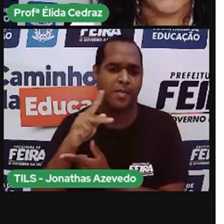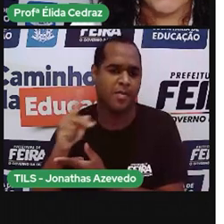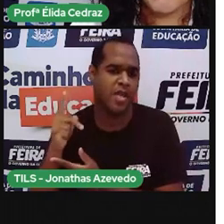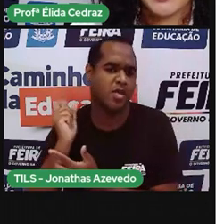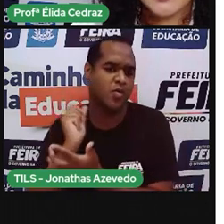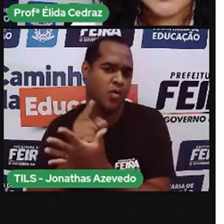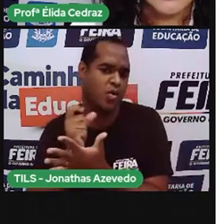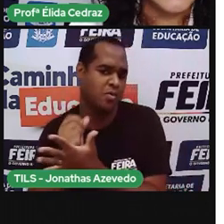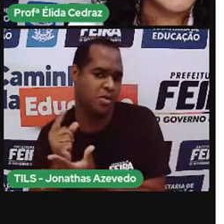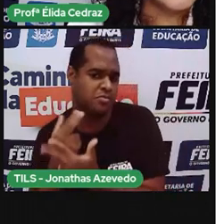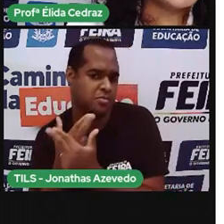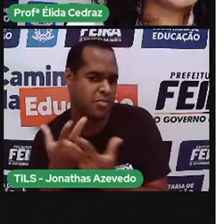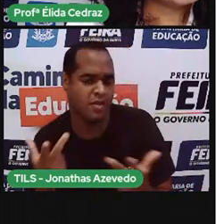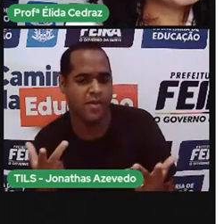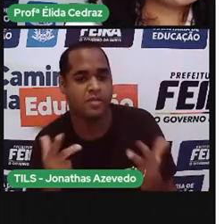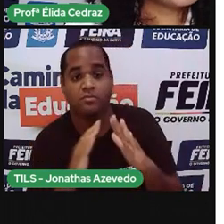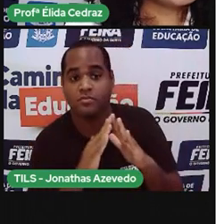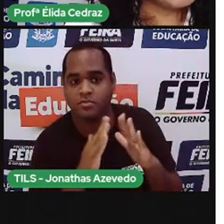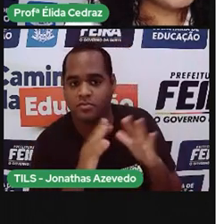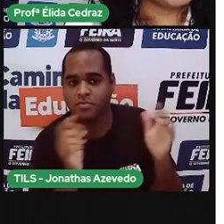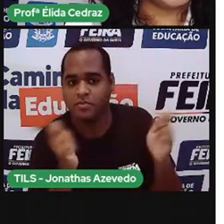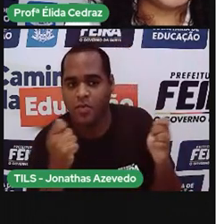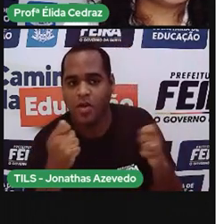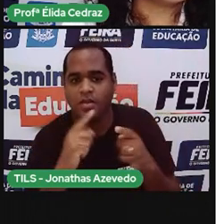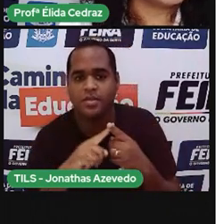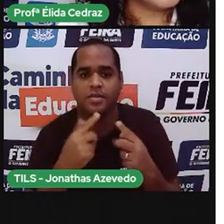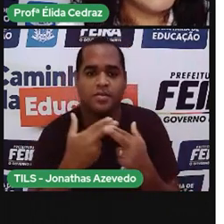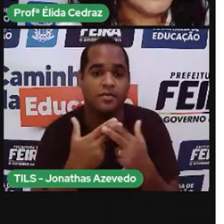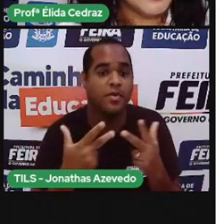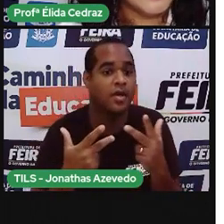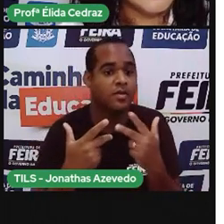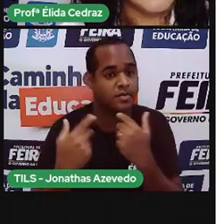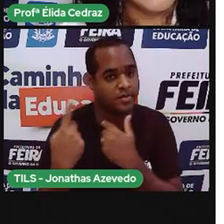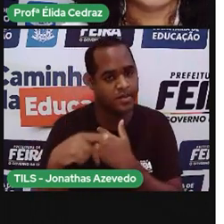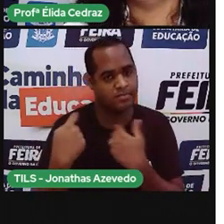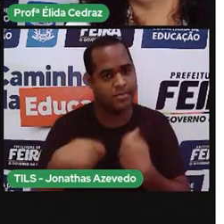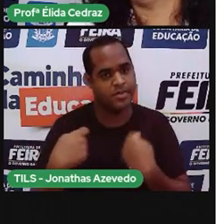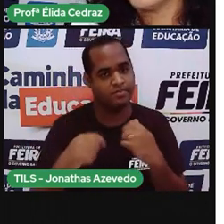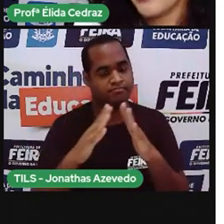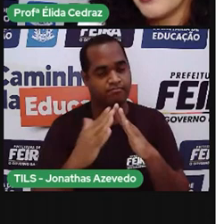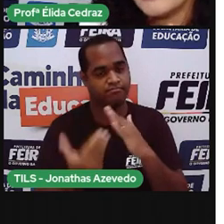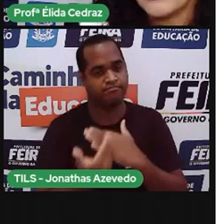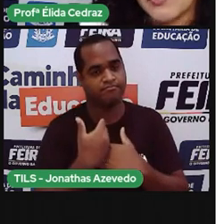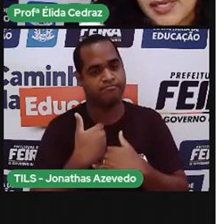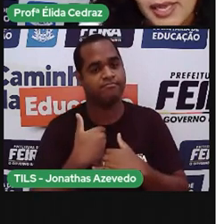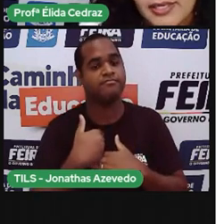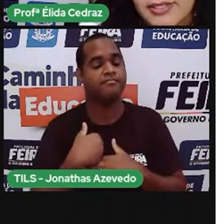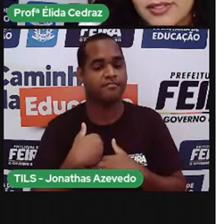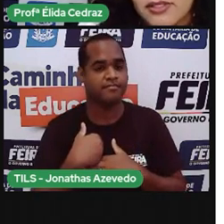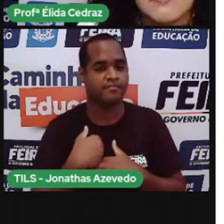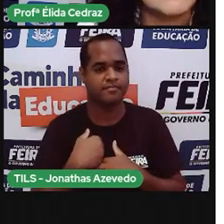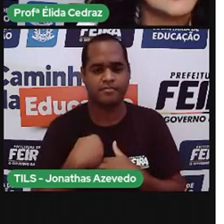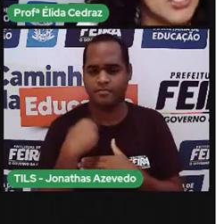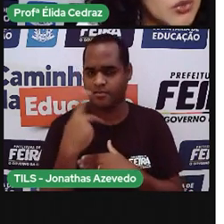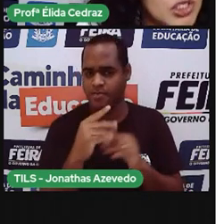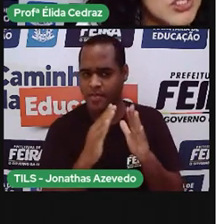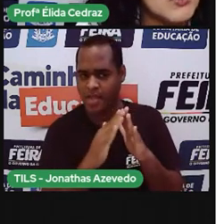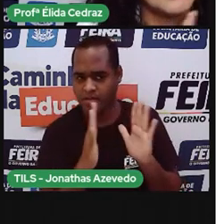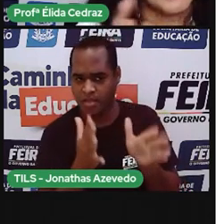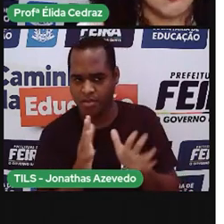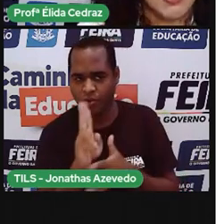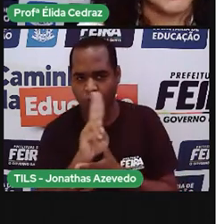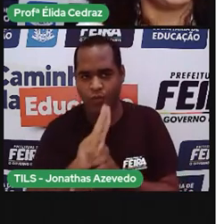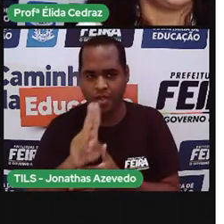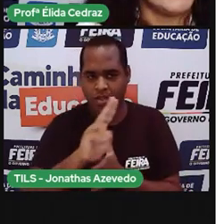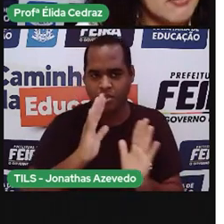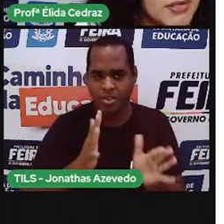de compras e recebem as mercadorias em casa. Aí na sua casa, você já